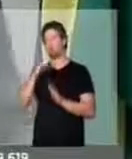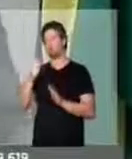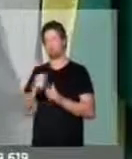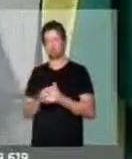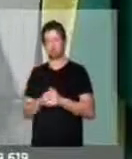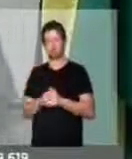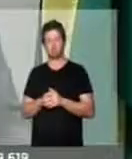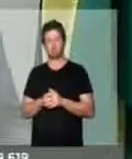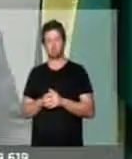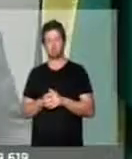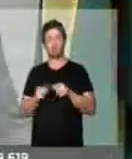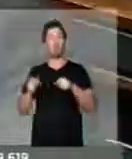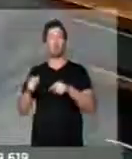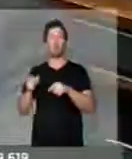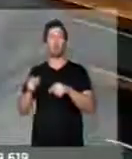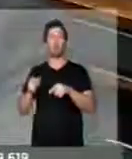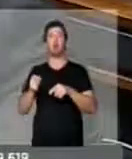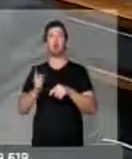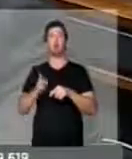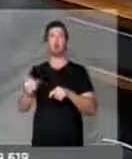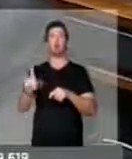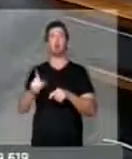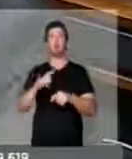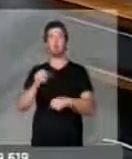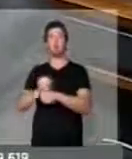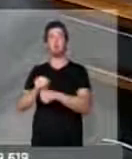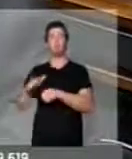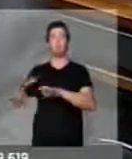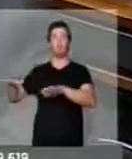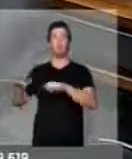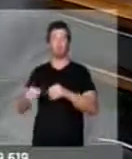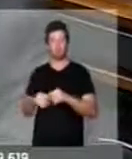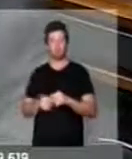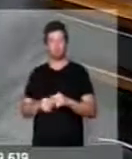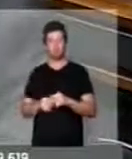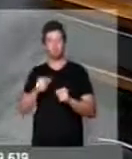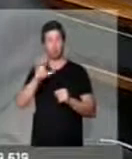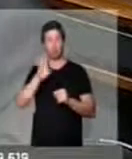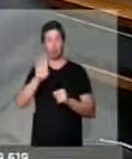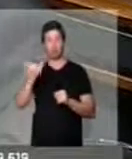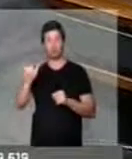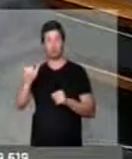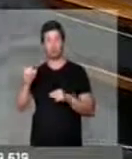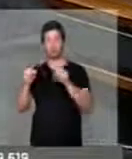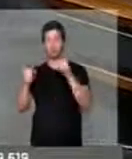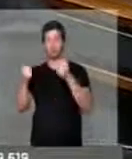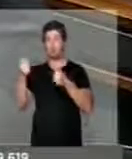não chegou a andar. Ela está em alguma... o lobby da moto